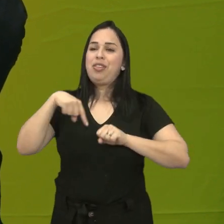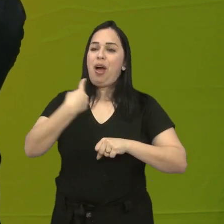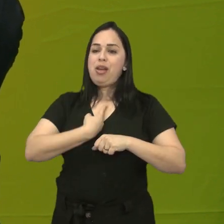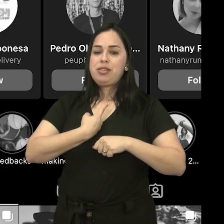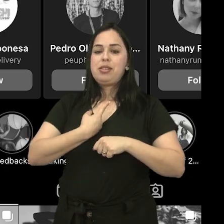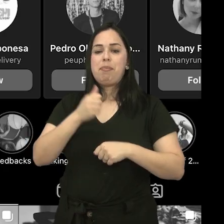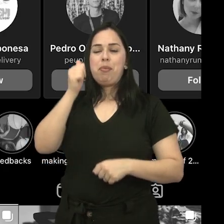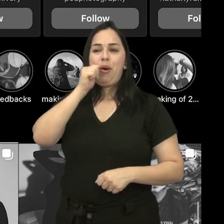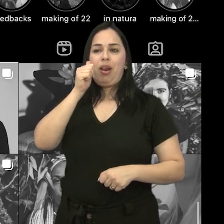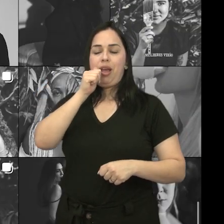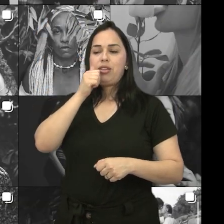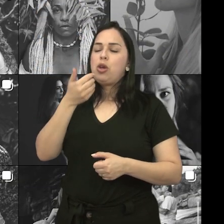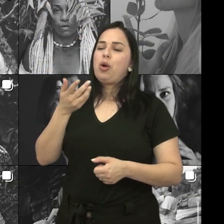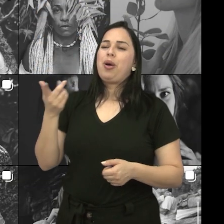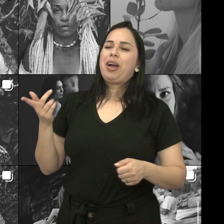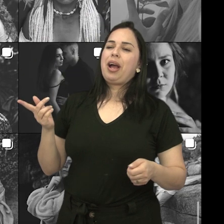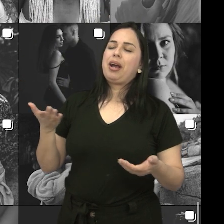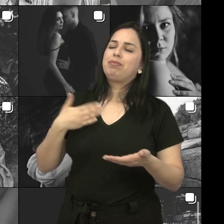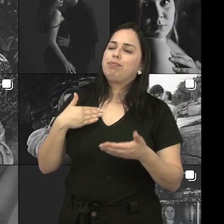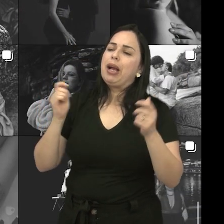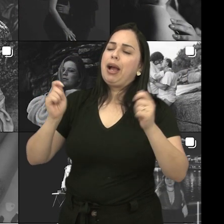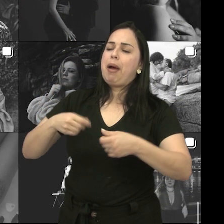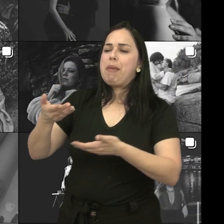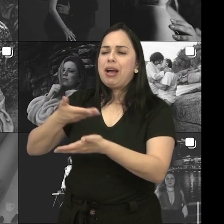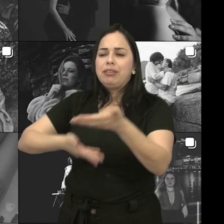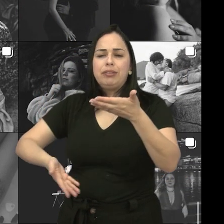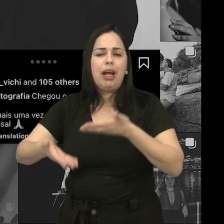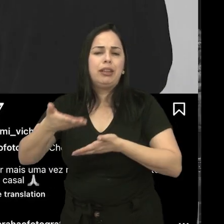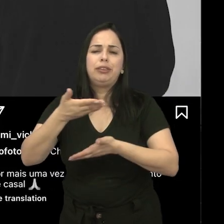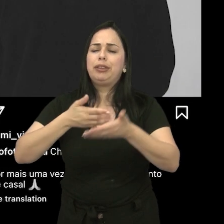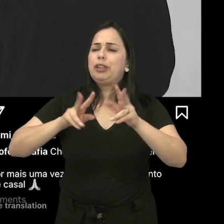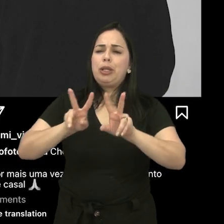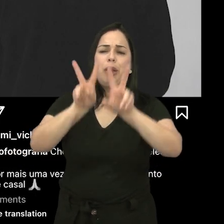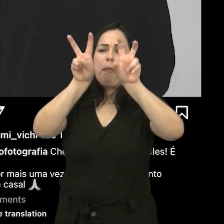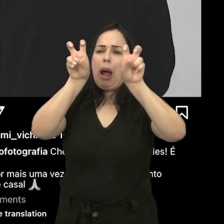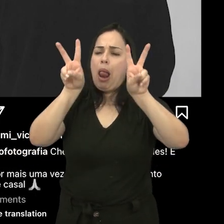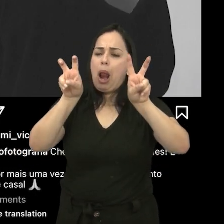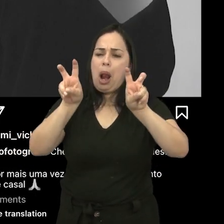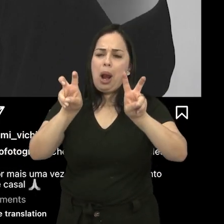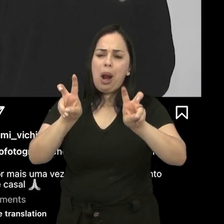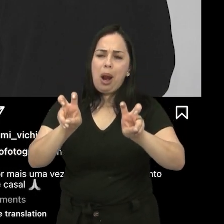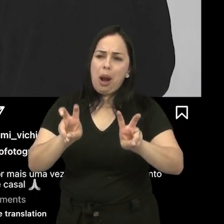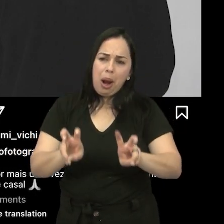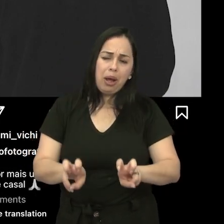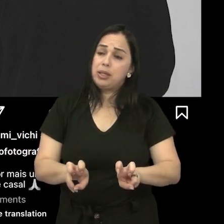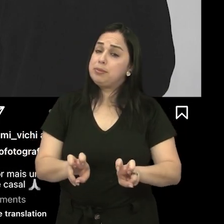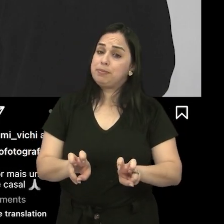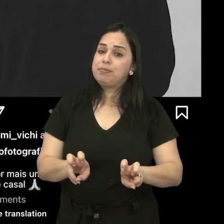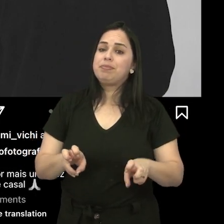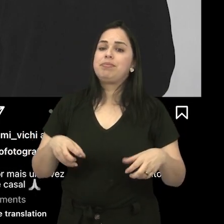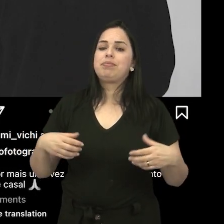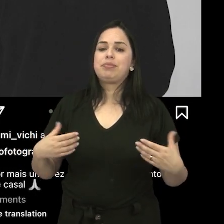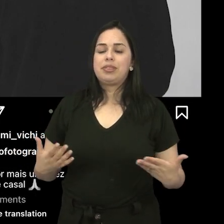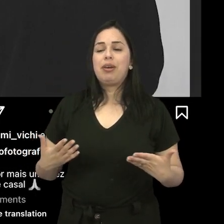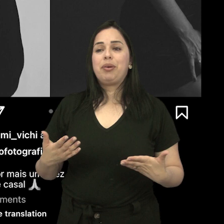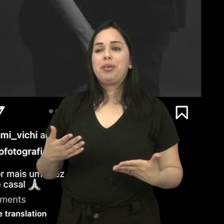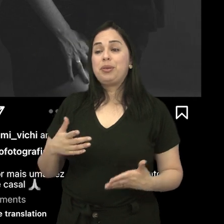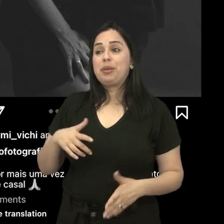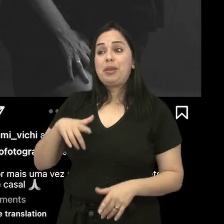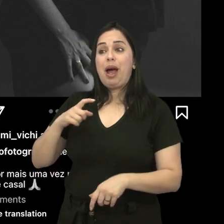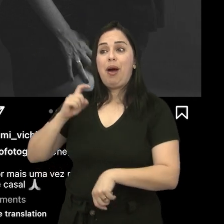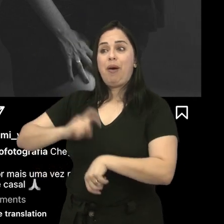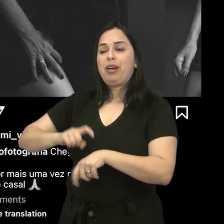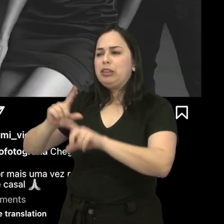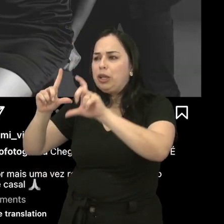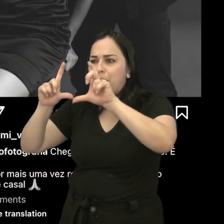abertura de conversar sobre tudo, né? Sobre espiritualidade, sobre maternidade, sobre relacionamento, sobre sexualidade. Então, nessas